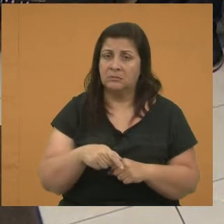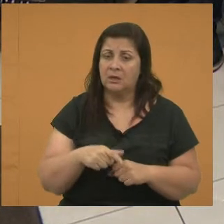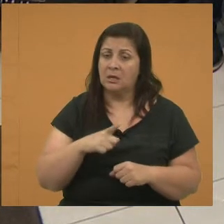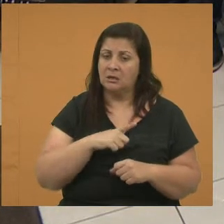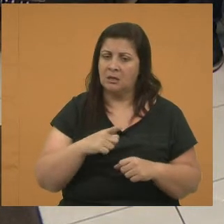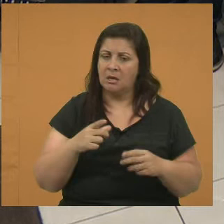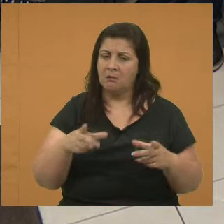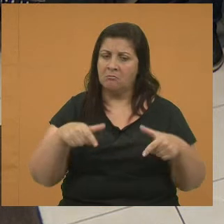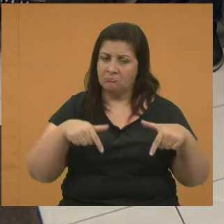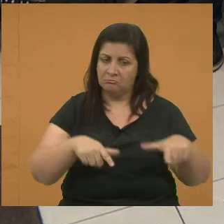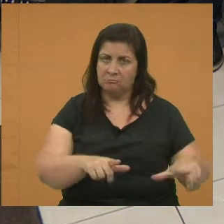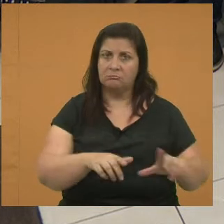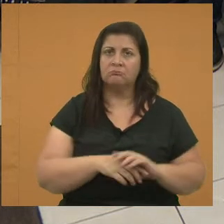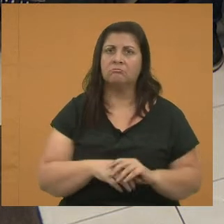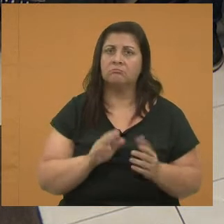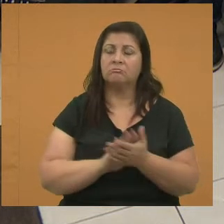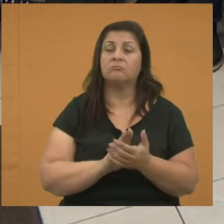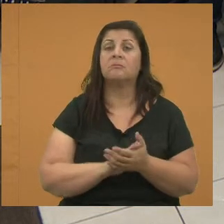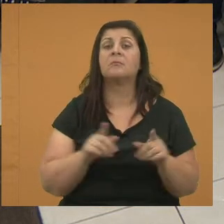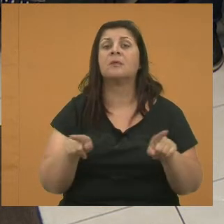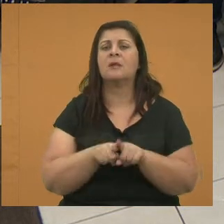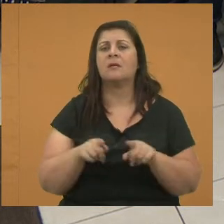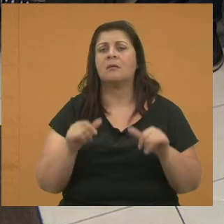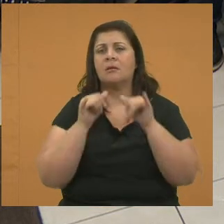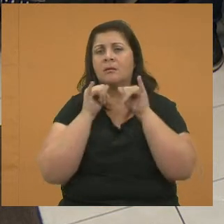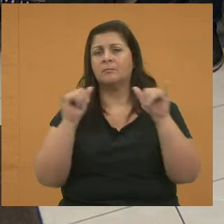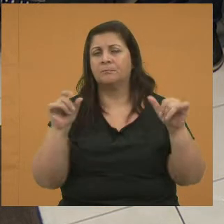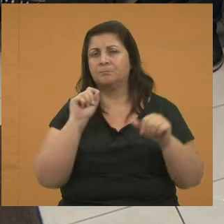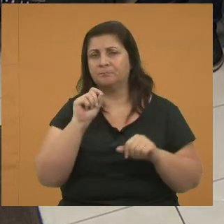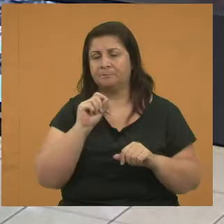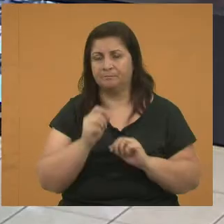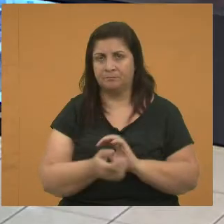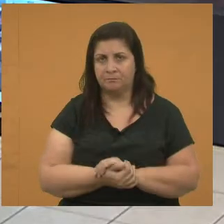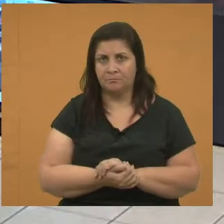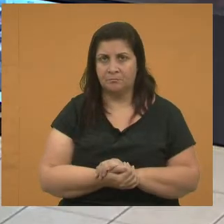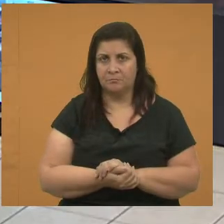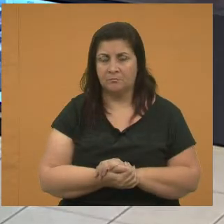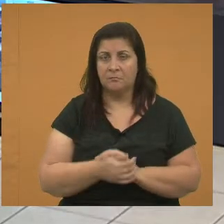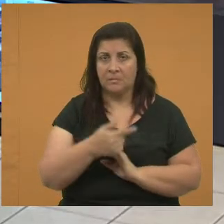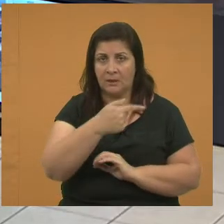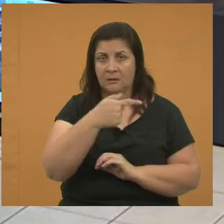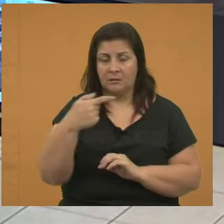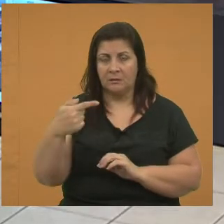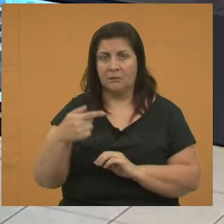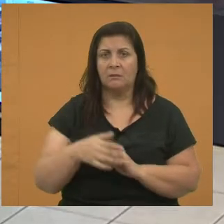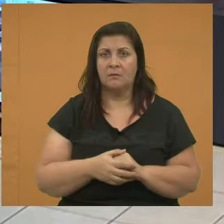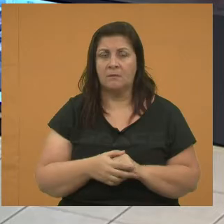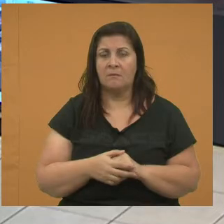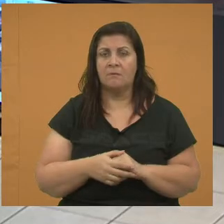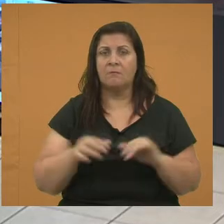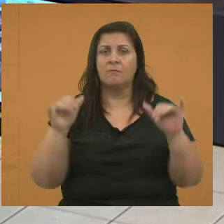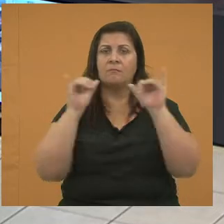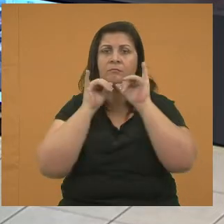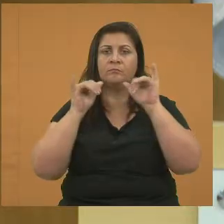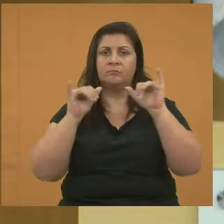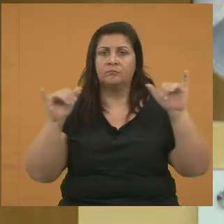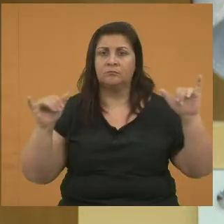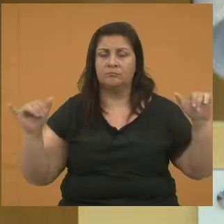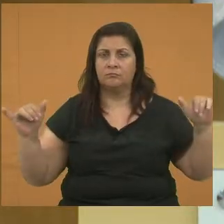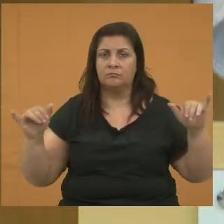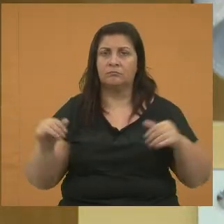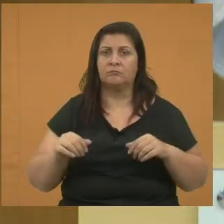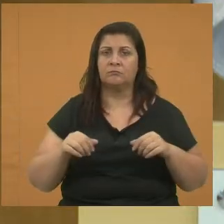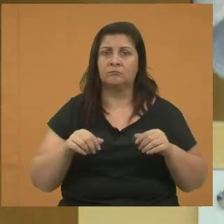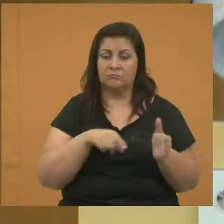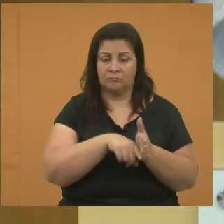hoje. E eu gostaria também de destacar o seguinte, durante essa semana foi divulgado um trabalho,